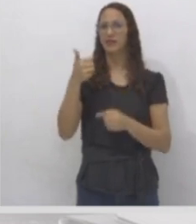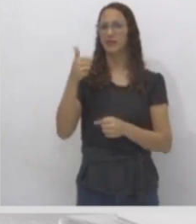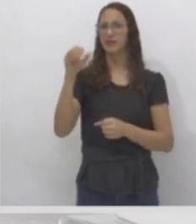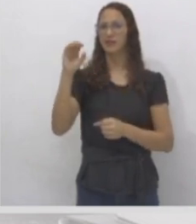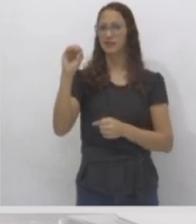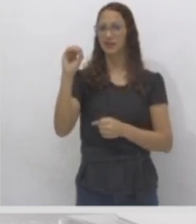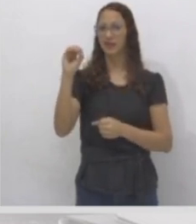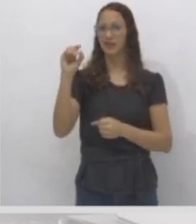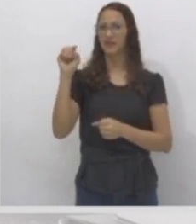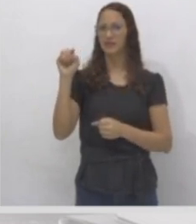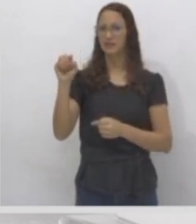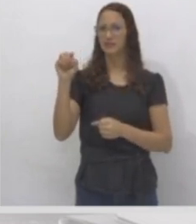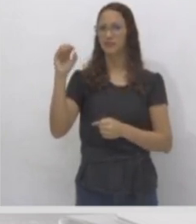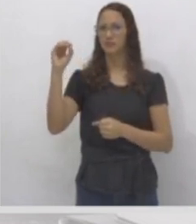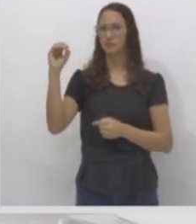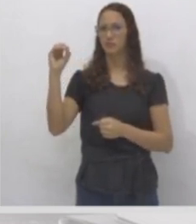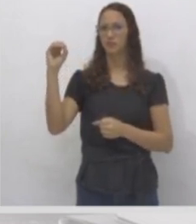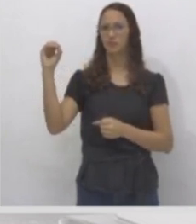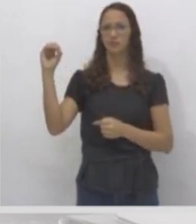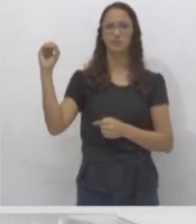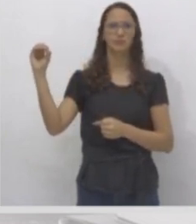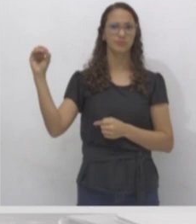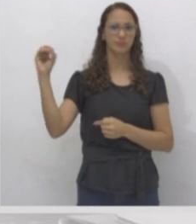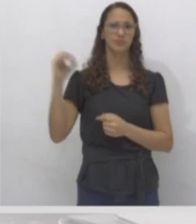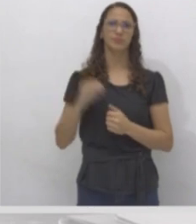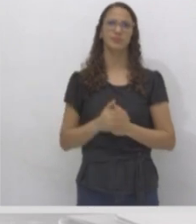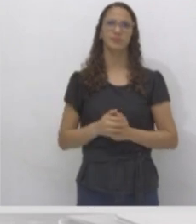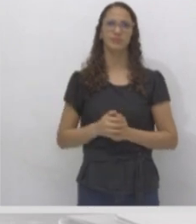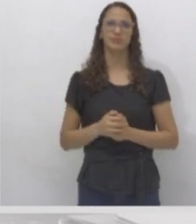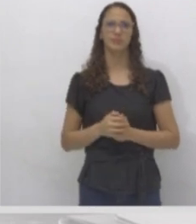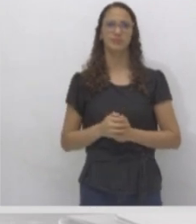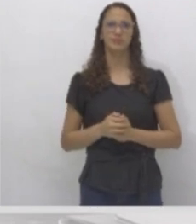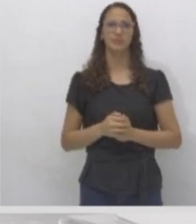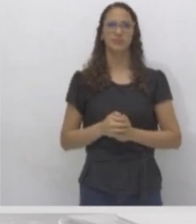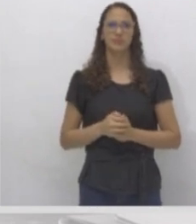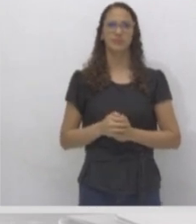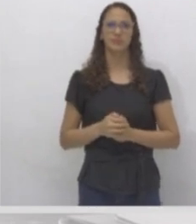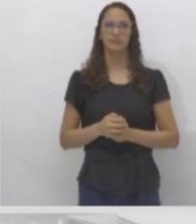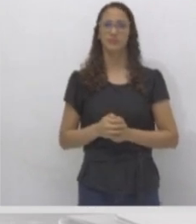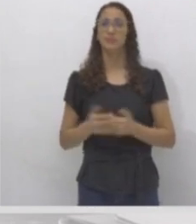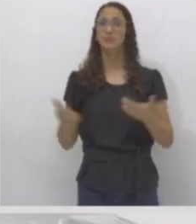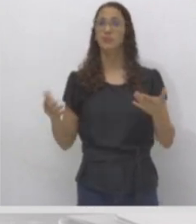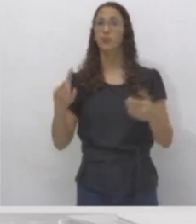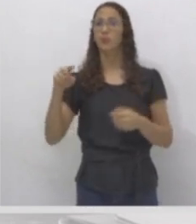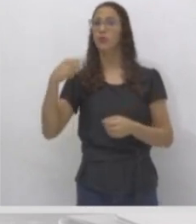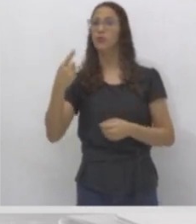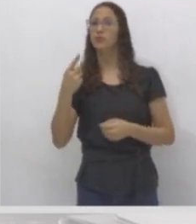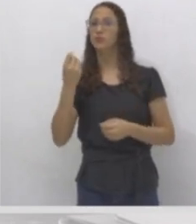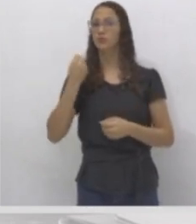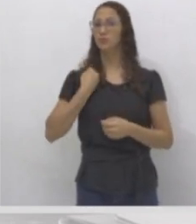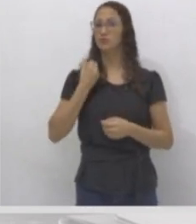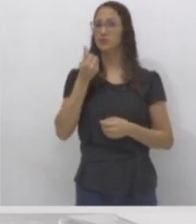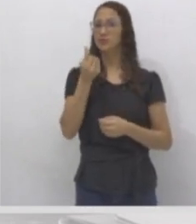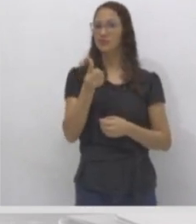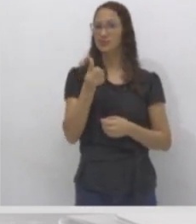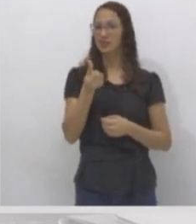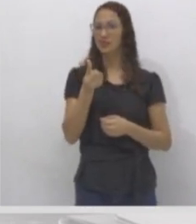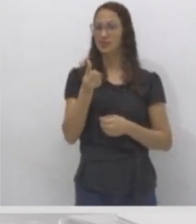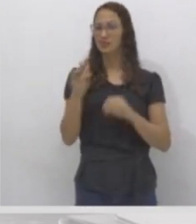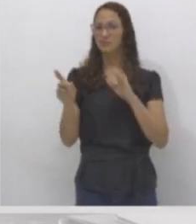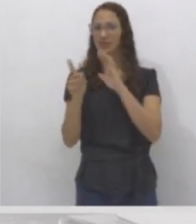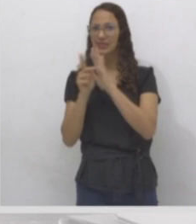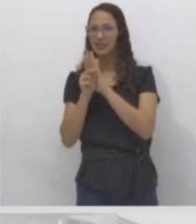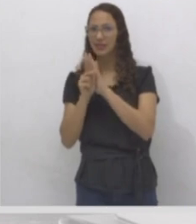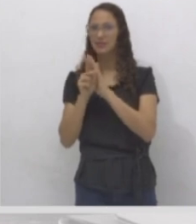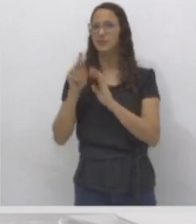ponto e os 3 zeros. Mais, agora é o algarismo 6, que ele está na unidade